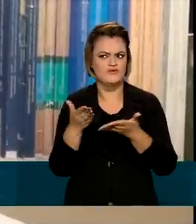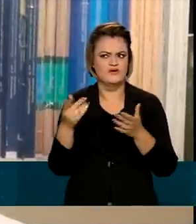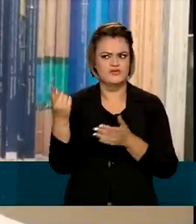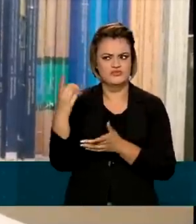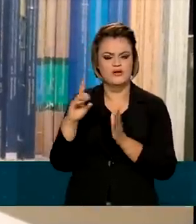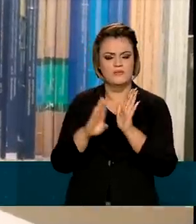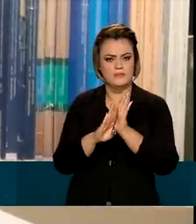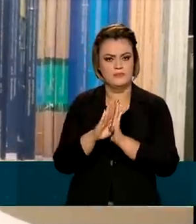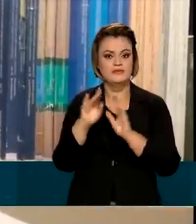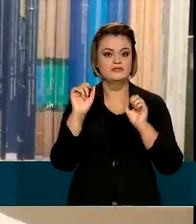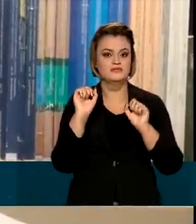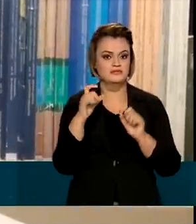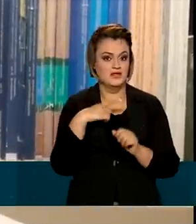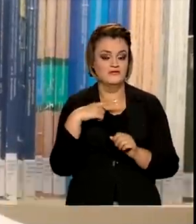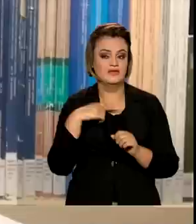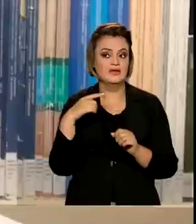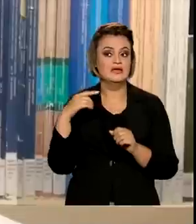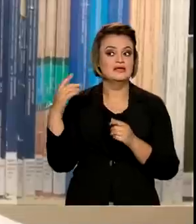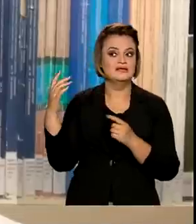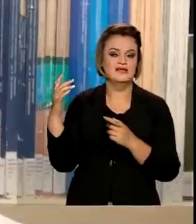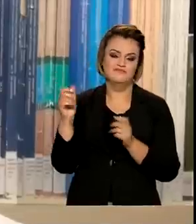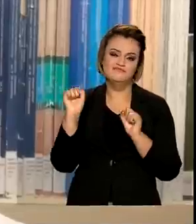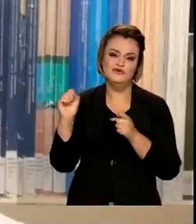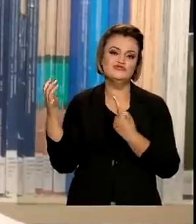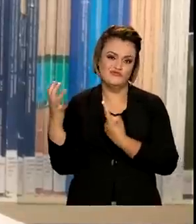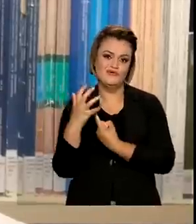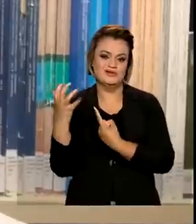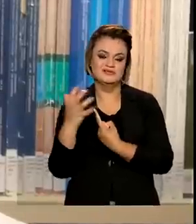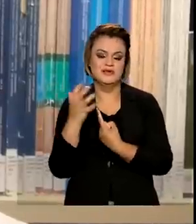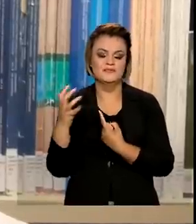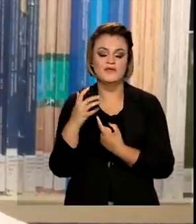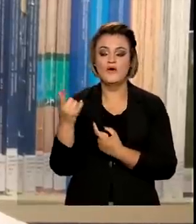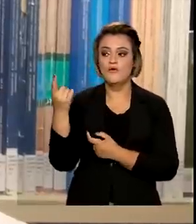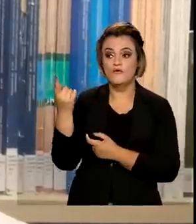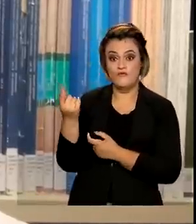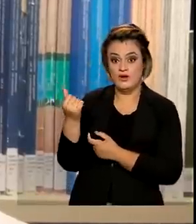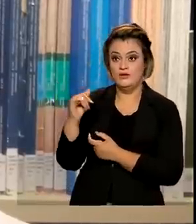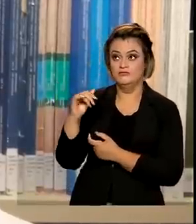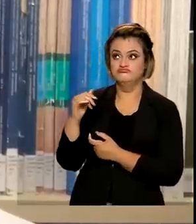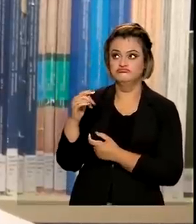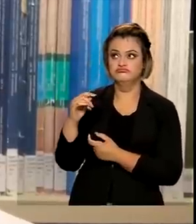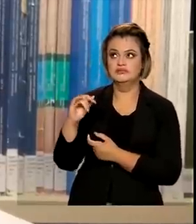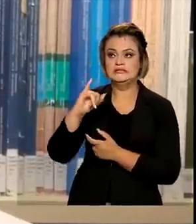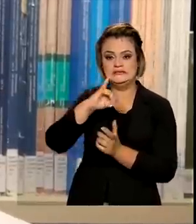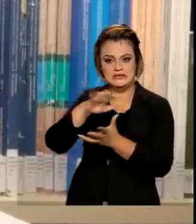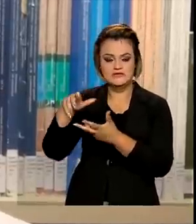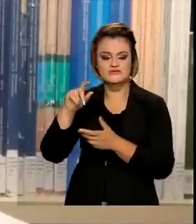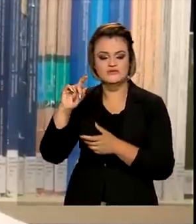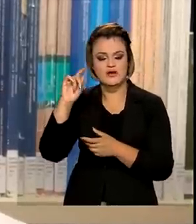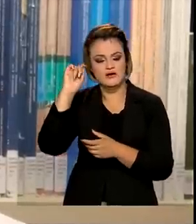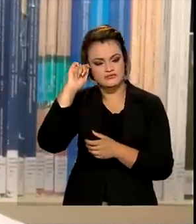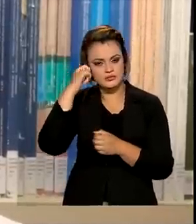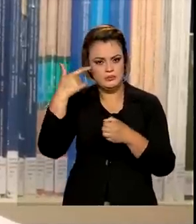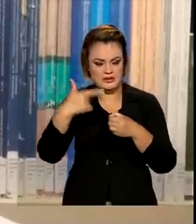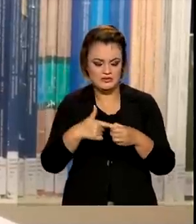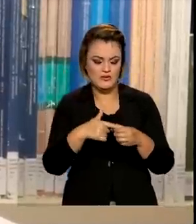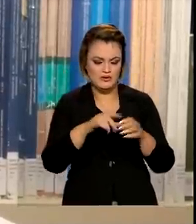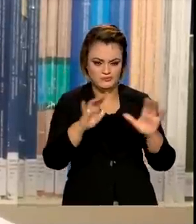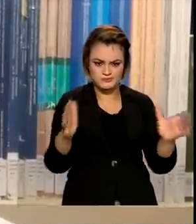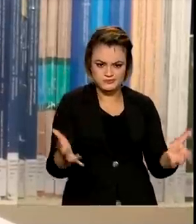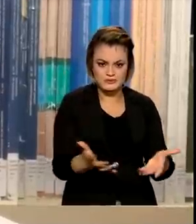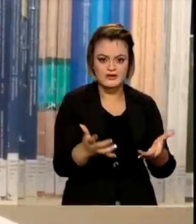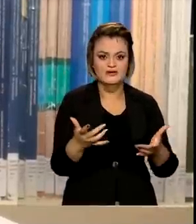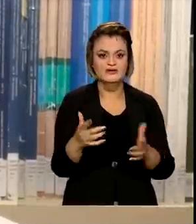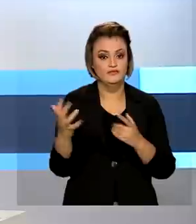que isso pode tirar um pouco desse ganho. Além disso, o preço internacional do petróleo também conta, também influencia no preço da